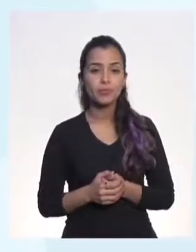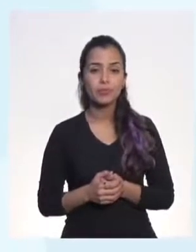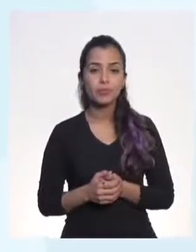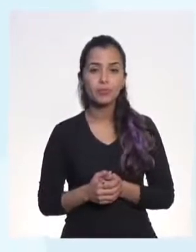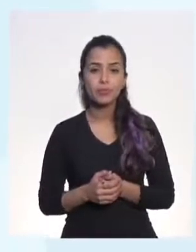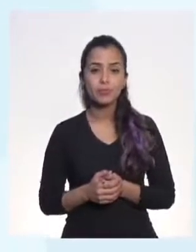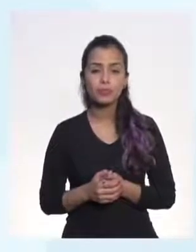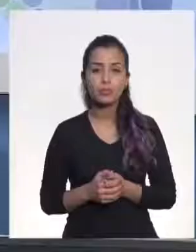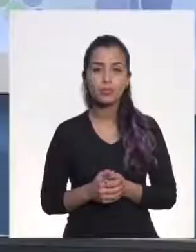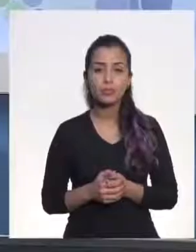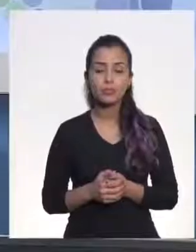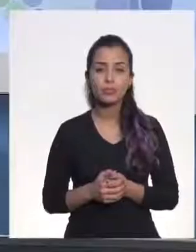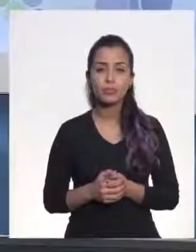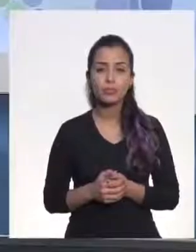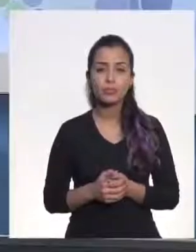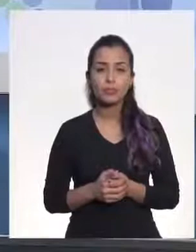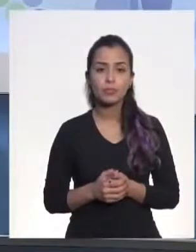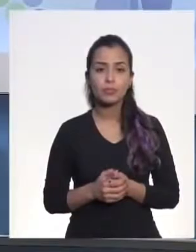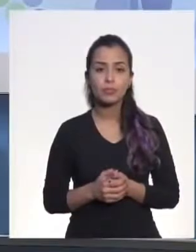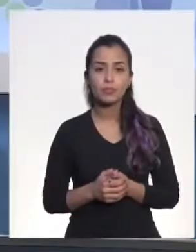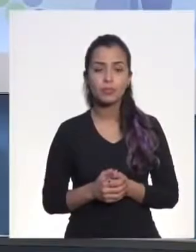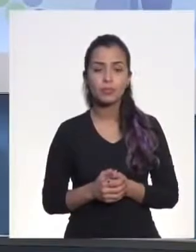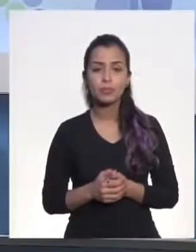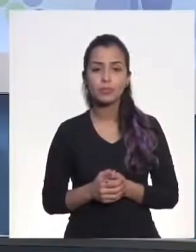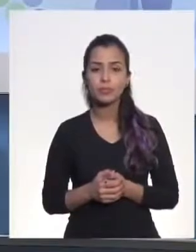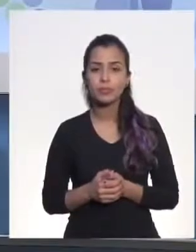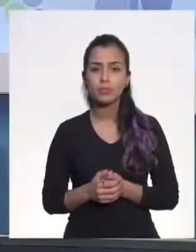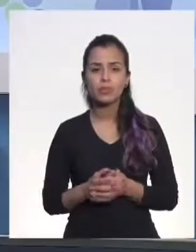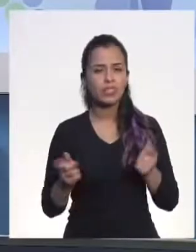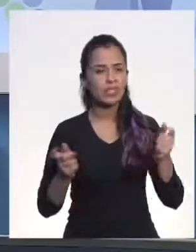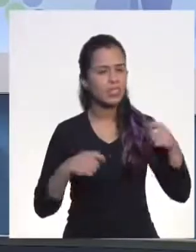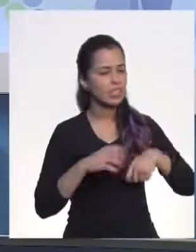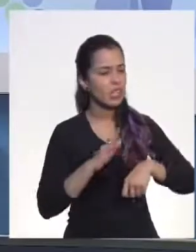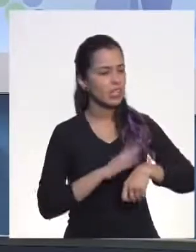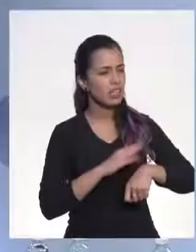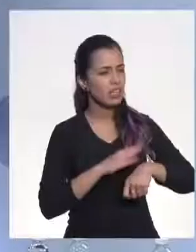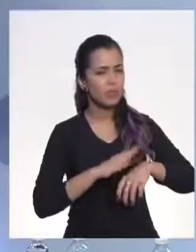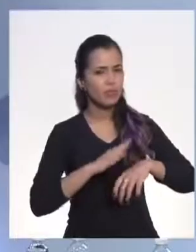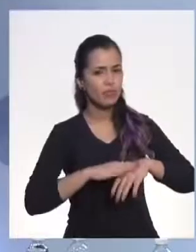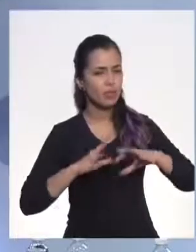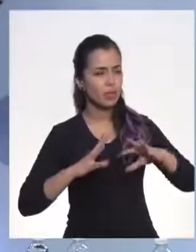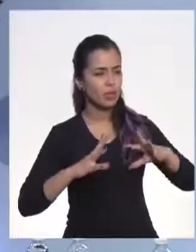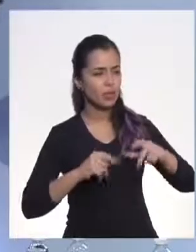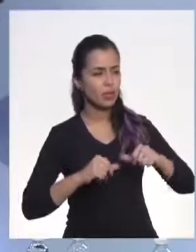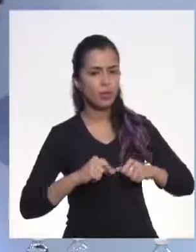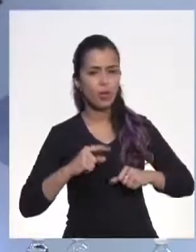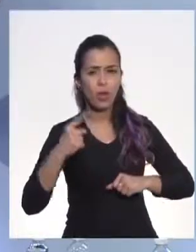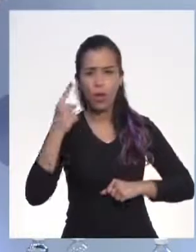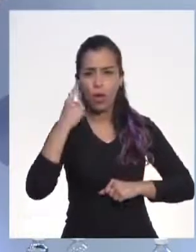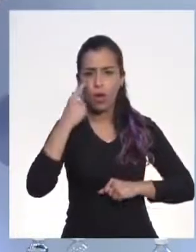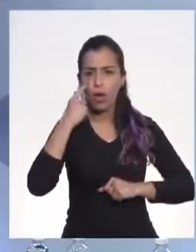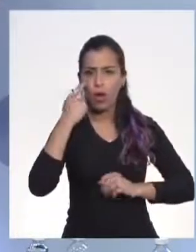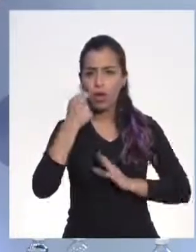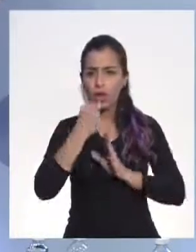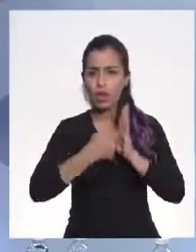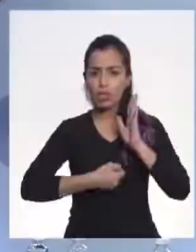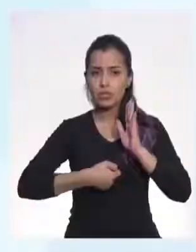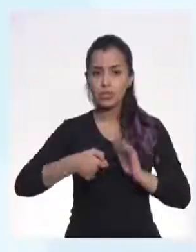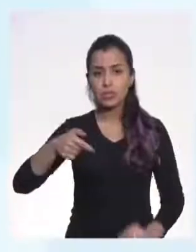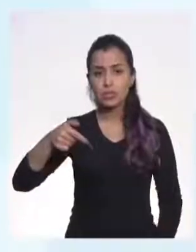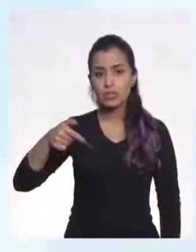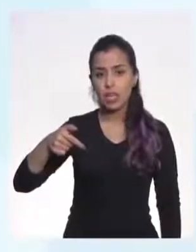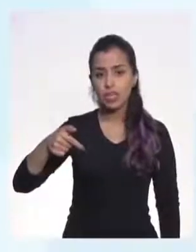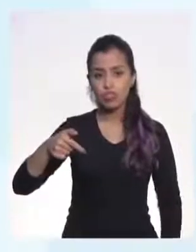acontecendo 5 será que vai dar tempo de fazer tudo agora leia o texto 7 do final para o início